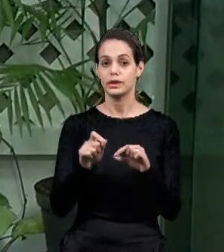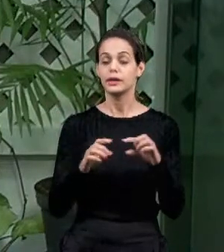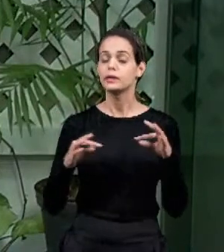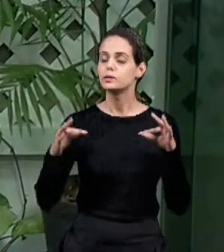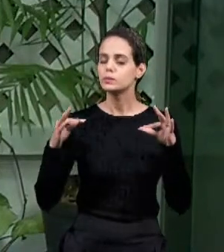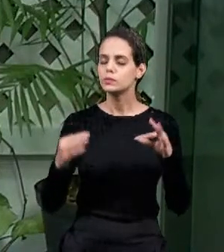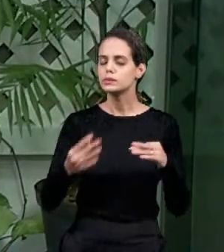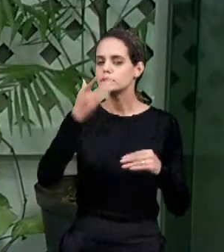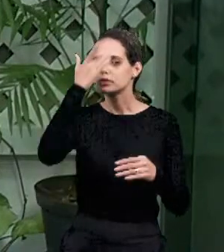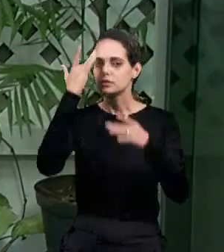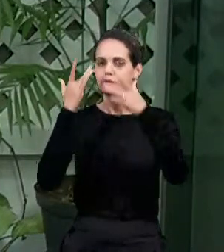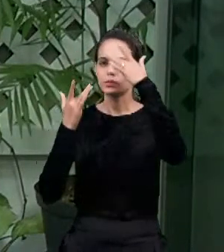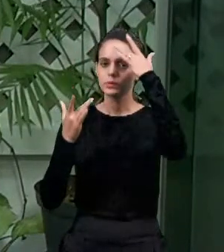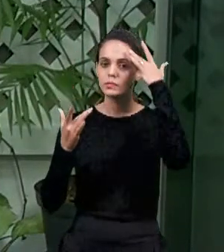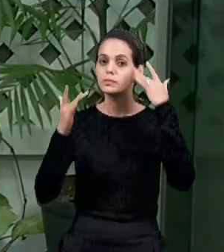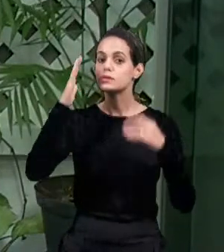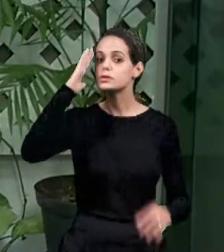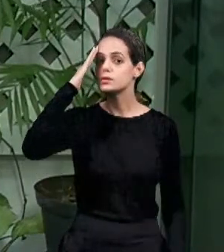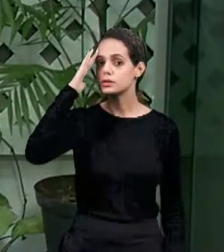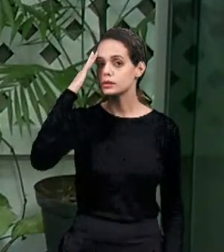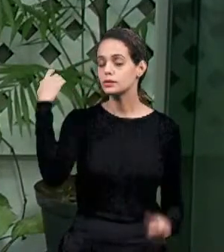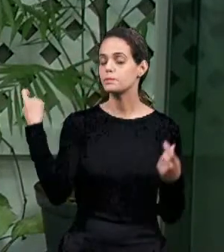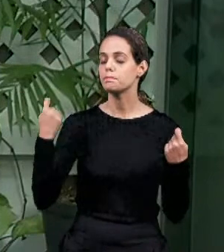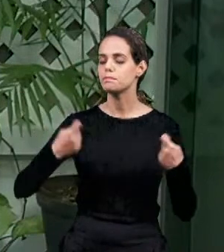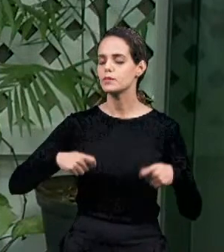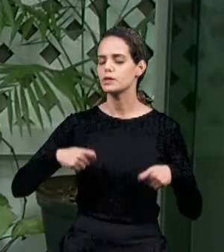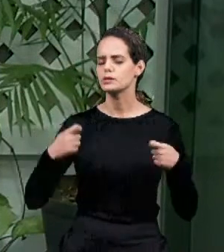entendam que Deus